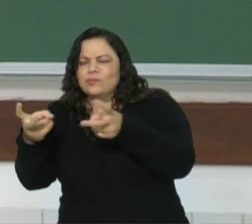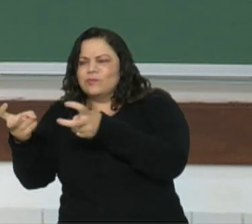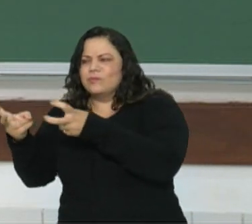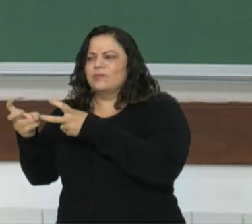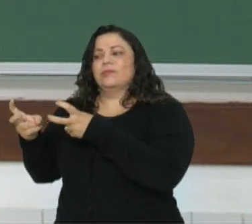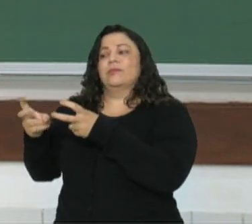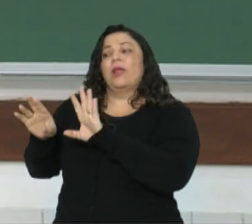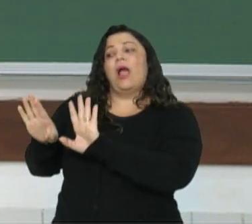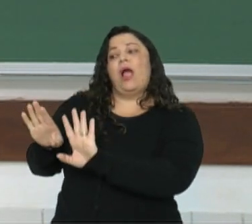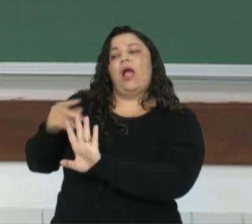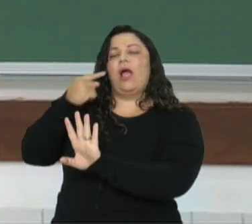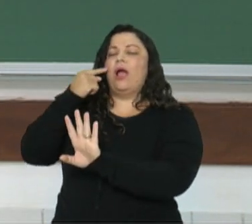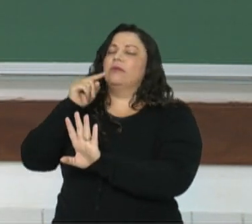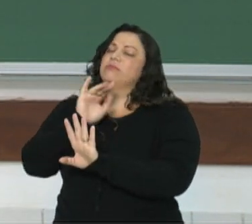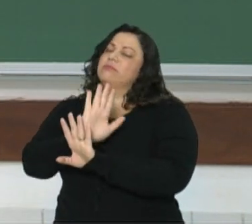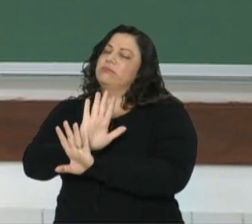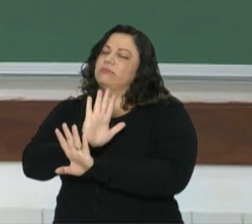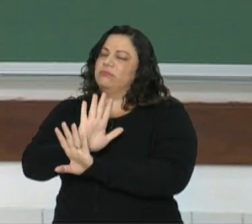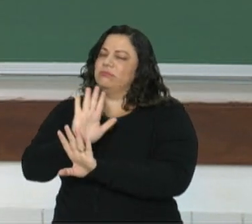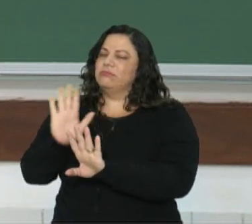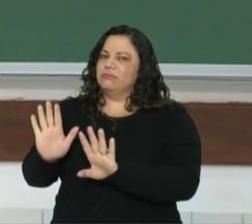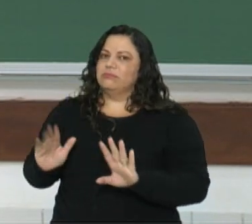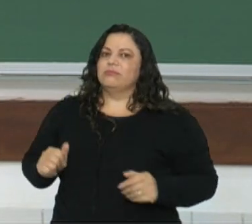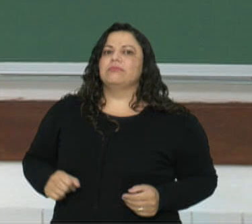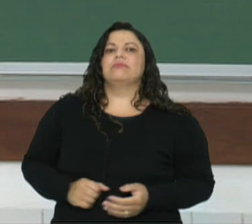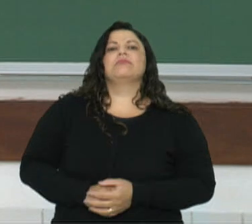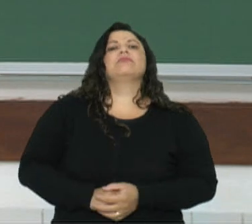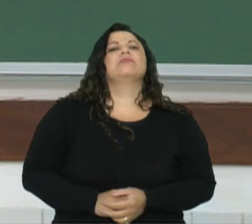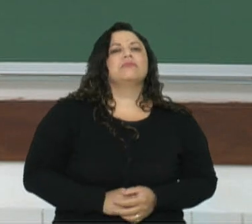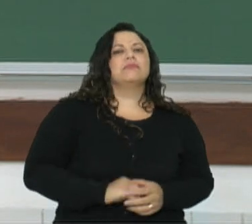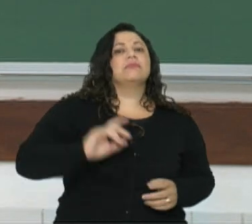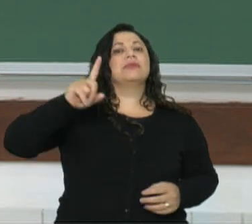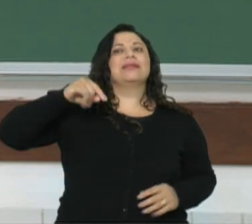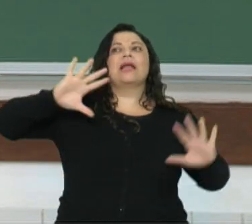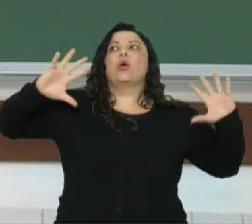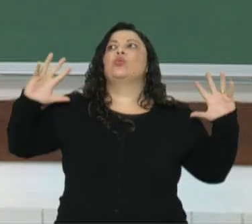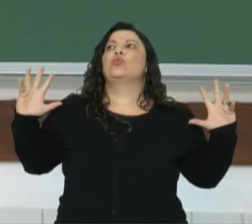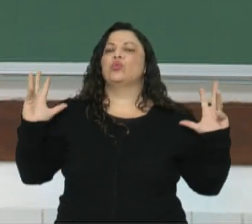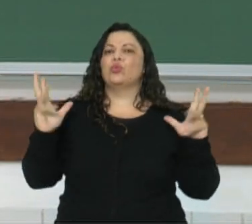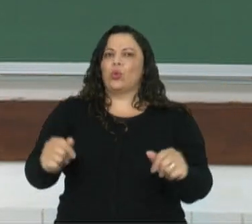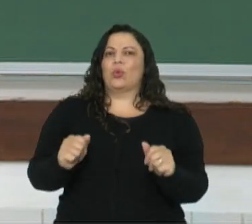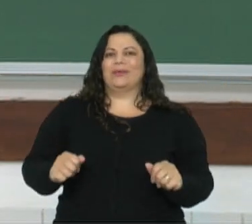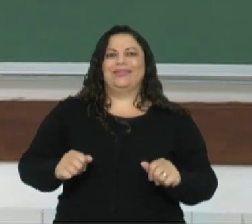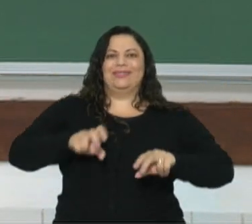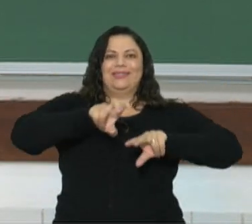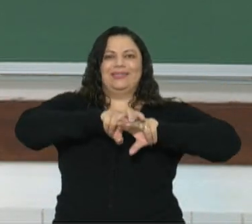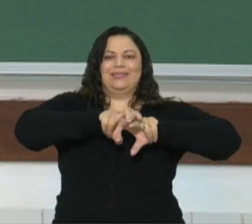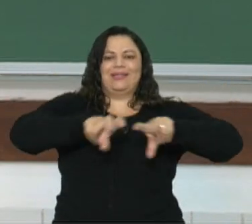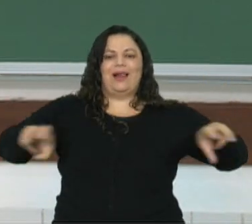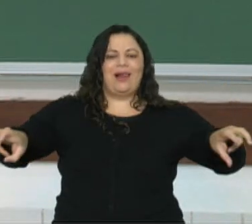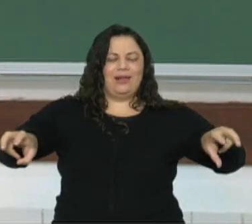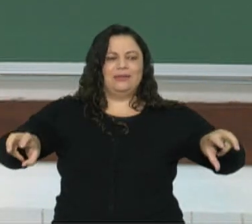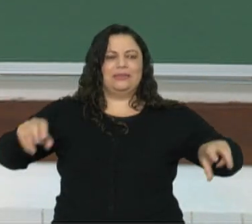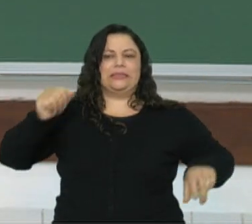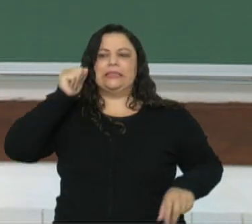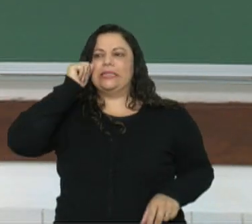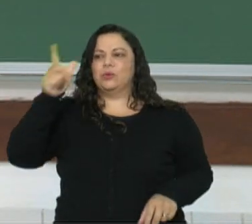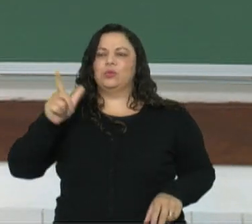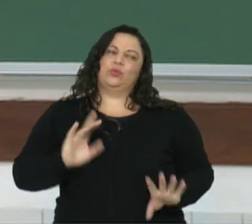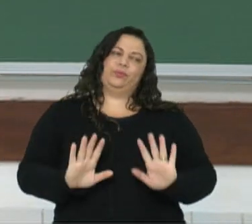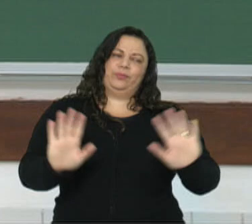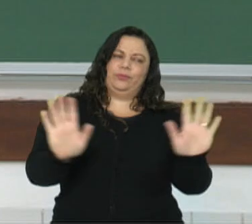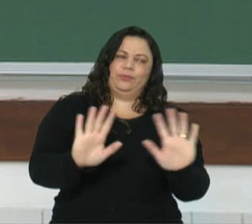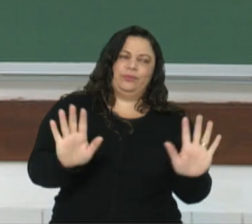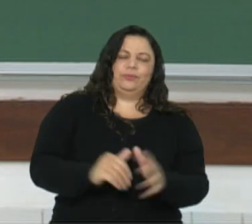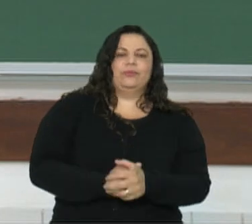falar, não, pera lá. Em vez de eu dizer todas as cadeiras são azuis, eu poderia dizer a maioria